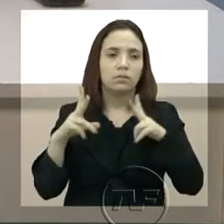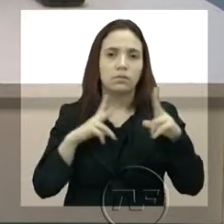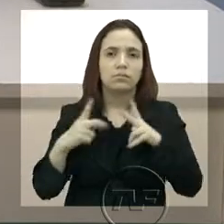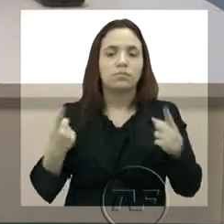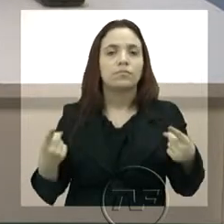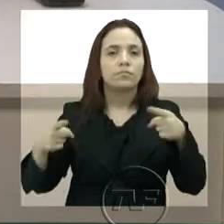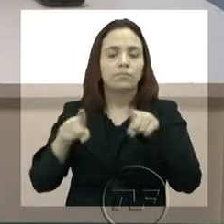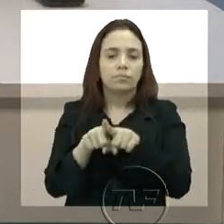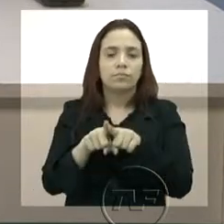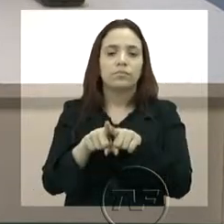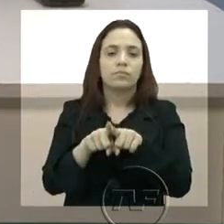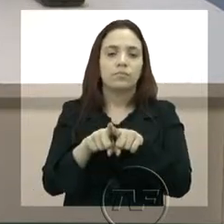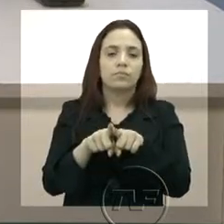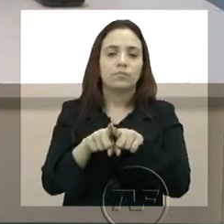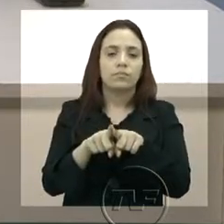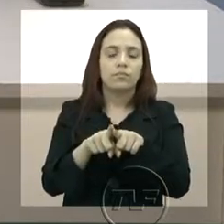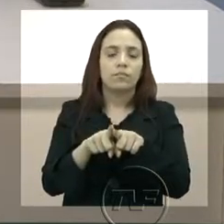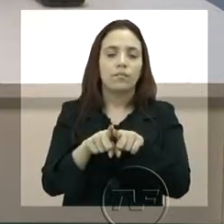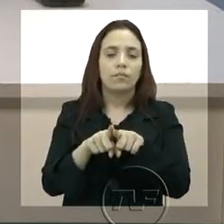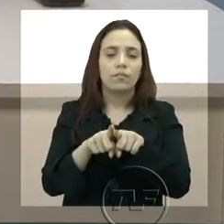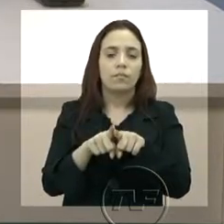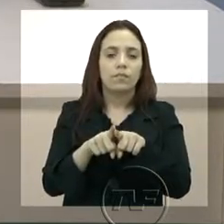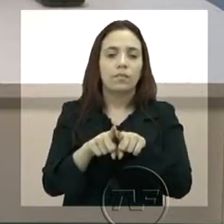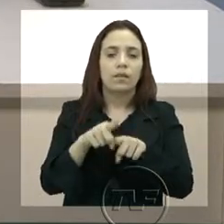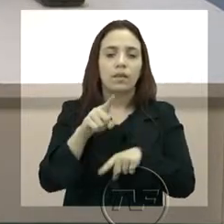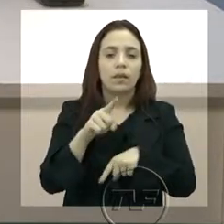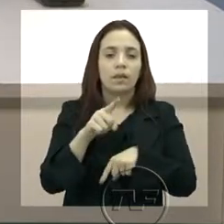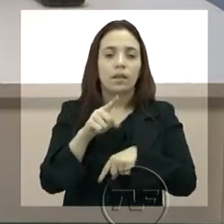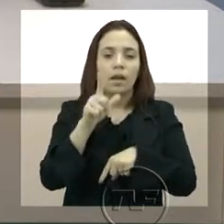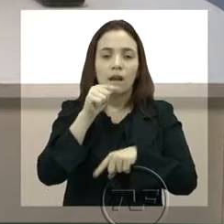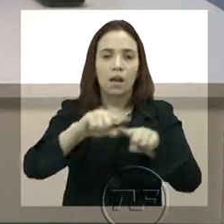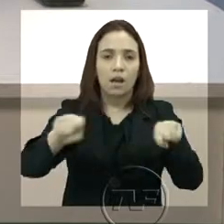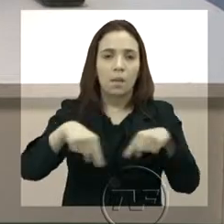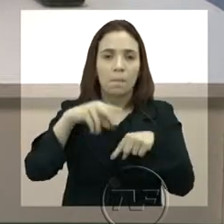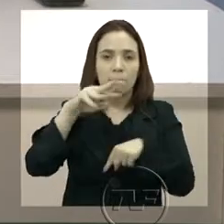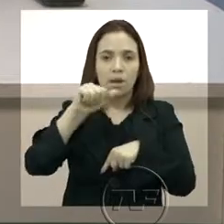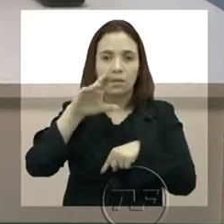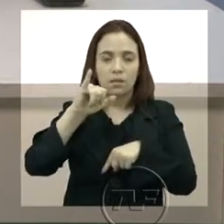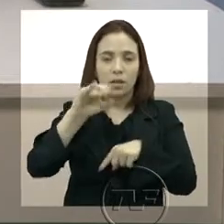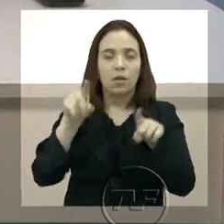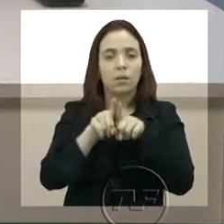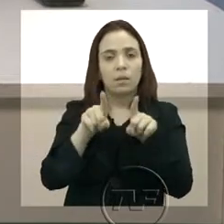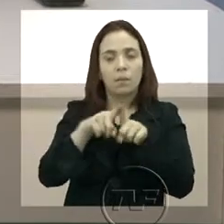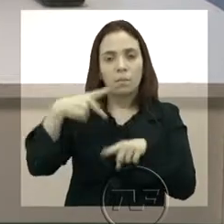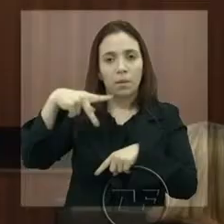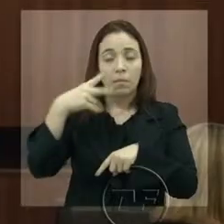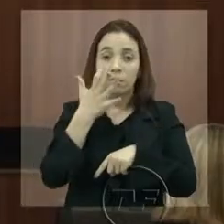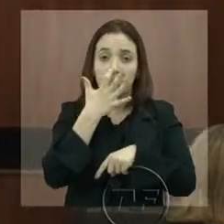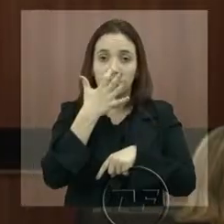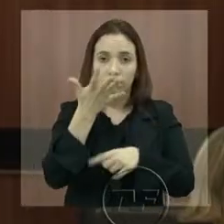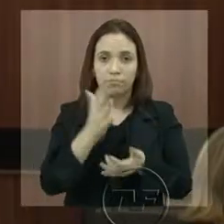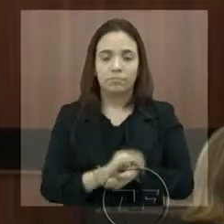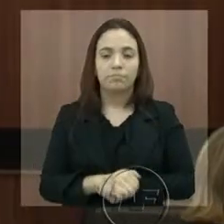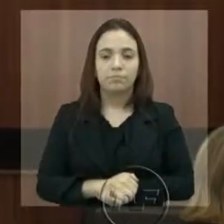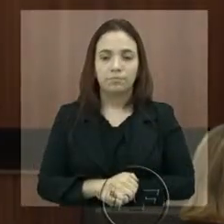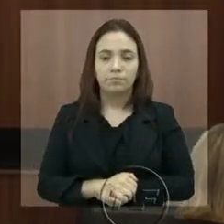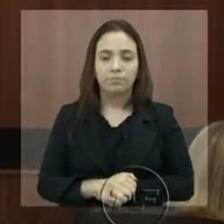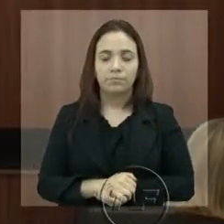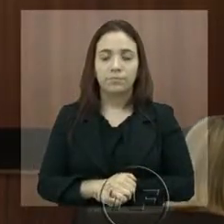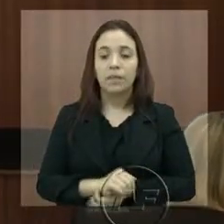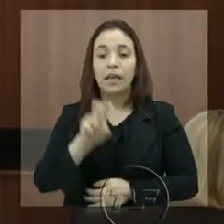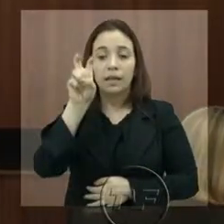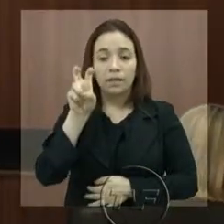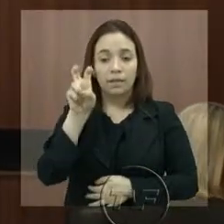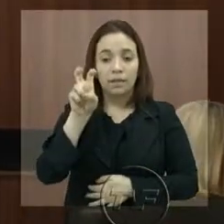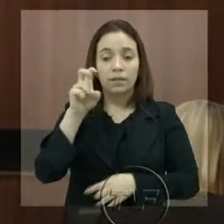operação urbana consorciada no entorno do Riacho Maceió e também do bairro Papicu. Vamos ver. Foi o 5º